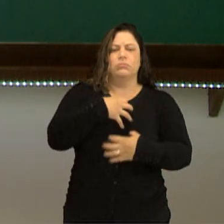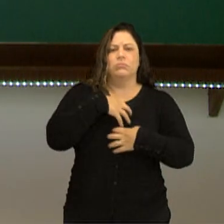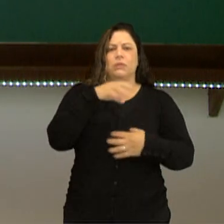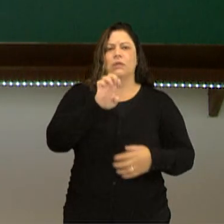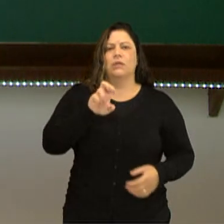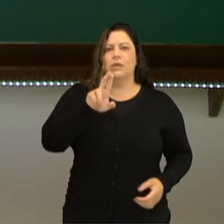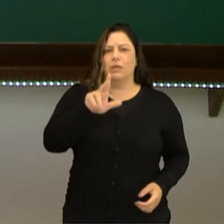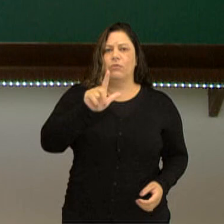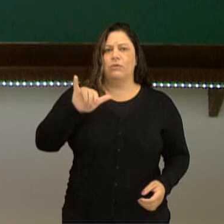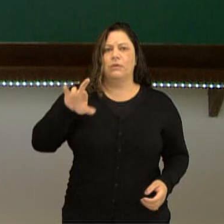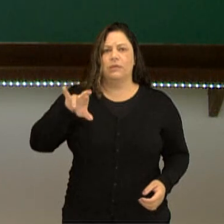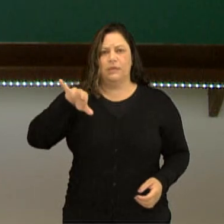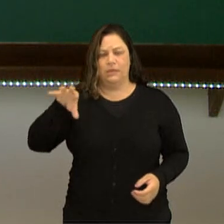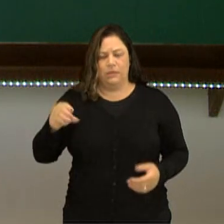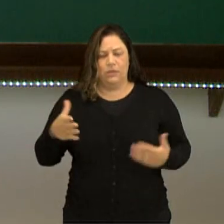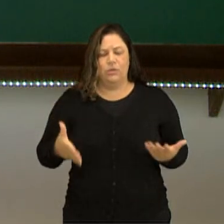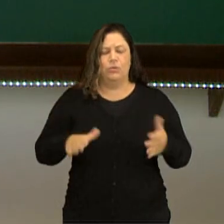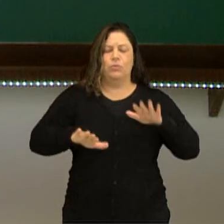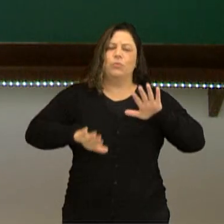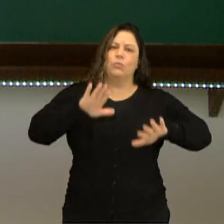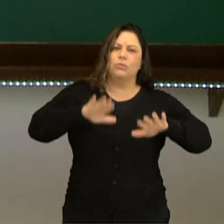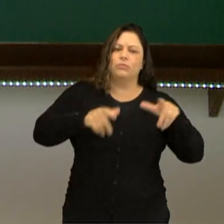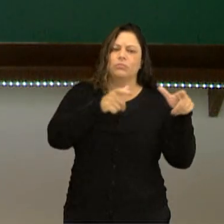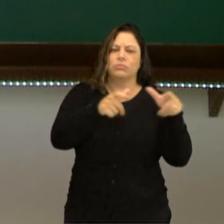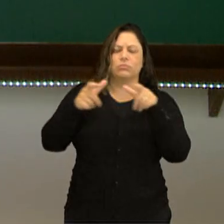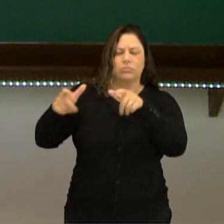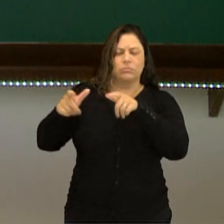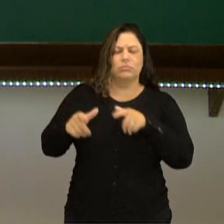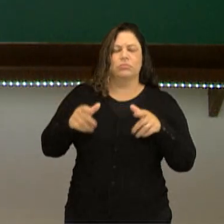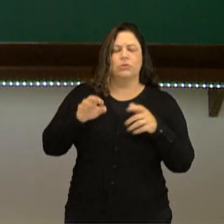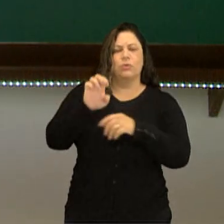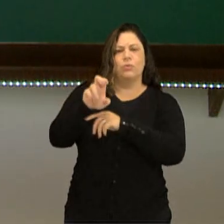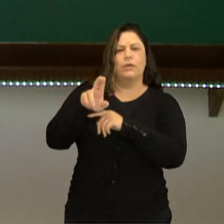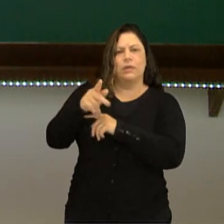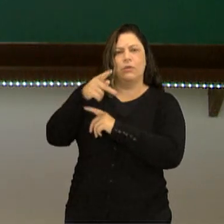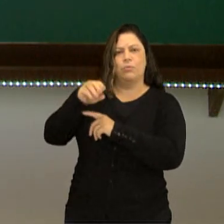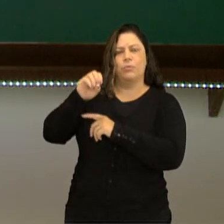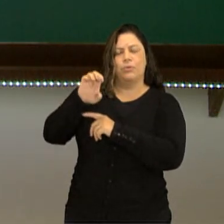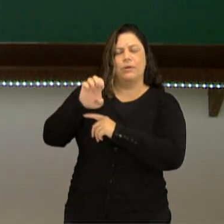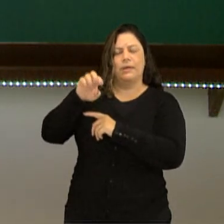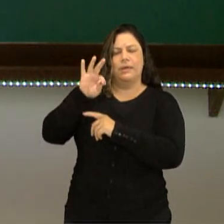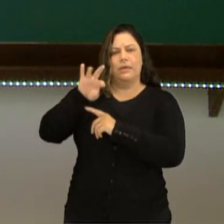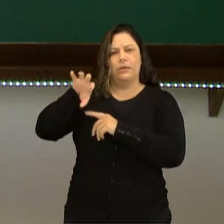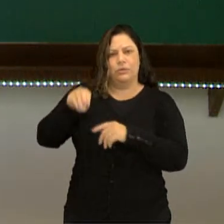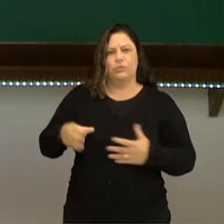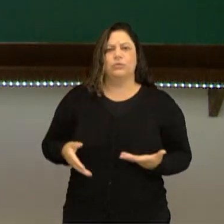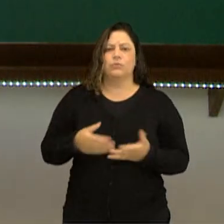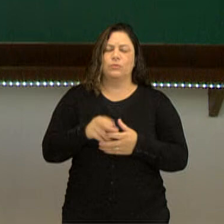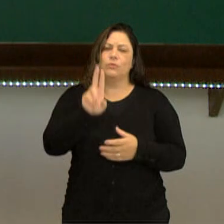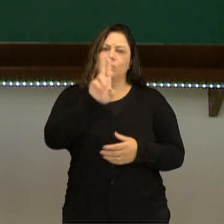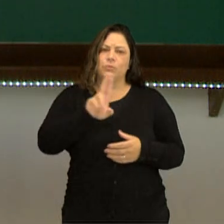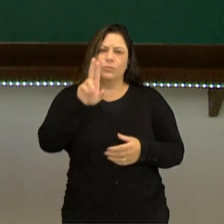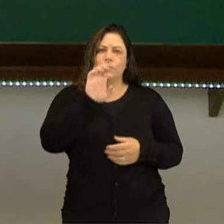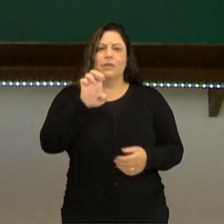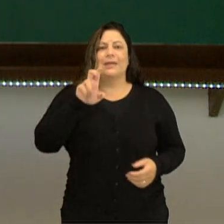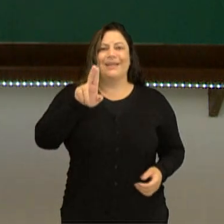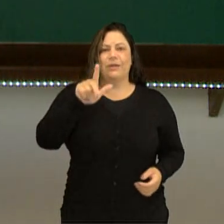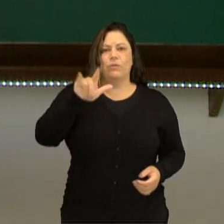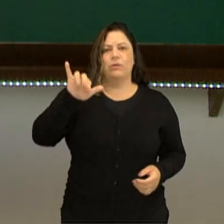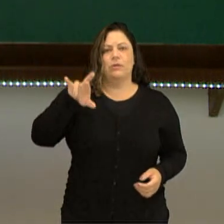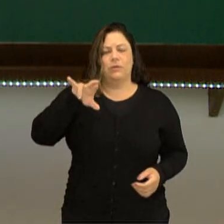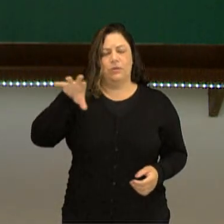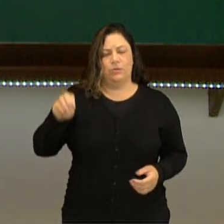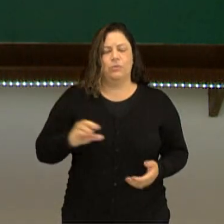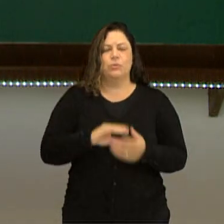Em alguns lugares também encontramos a construção eu poético, mas vamos utilizar aqui eu lírico. E qual que é o